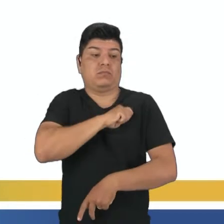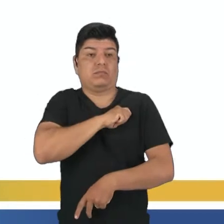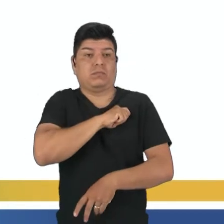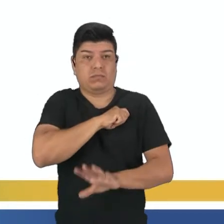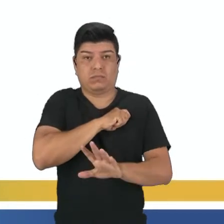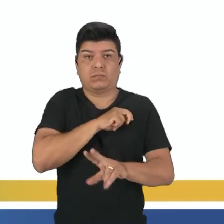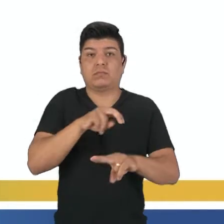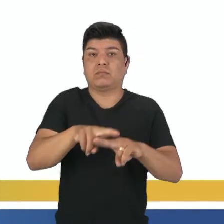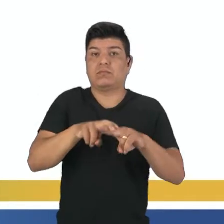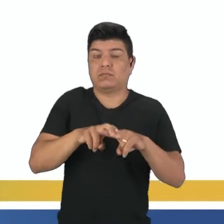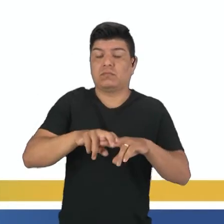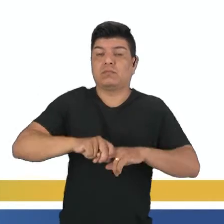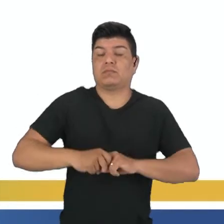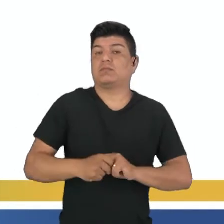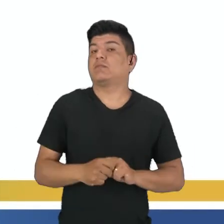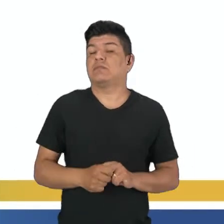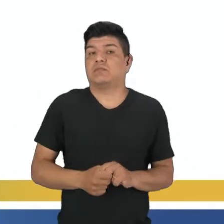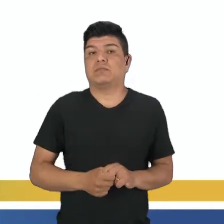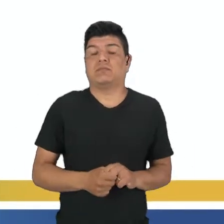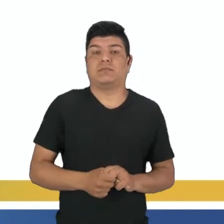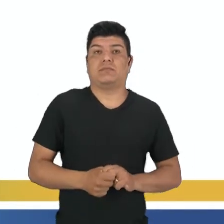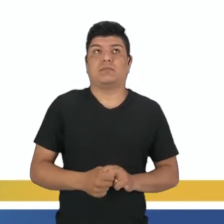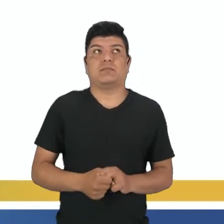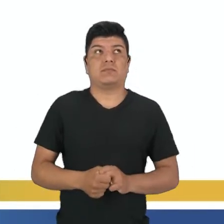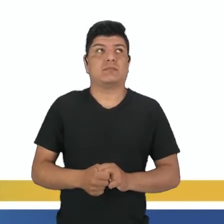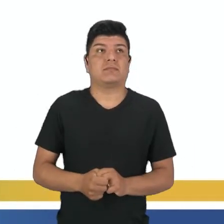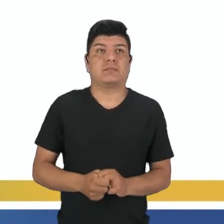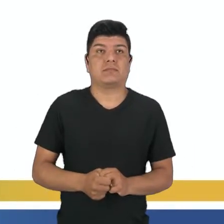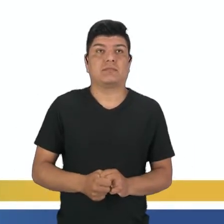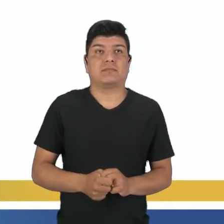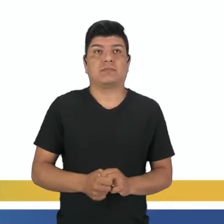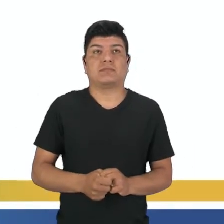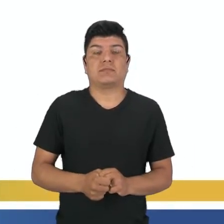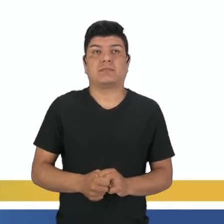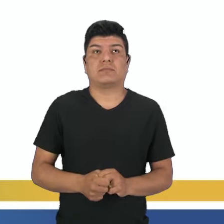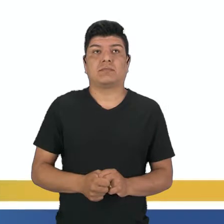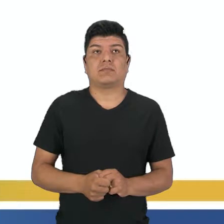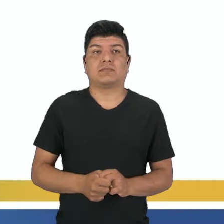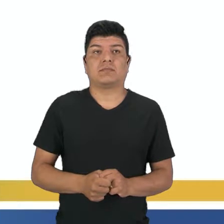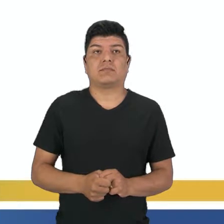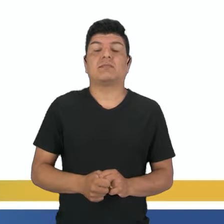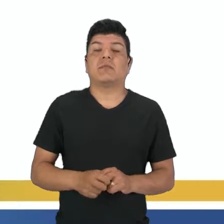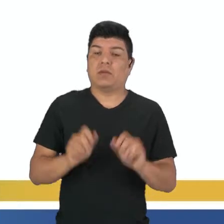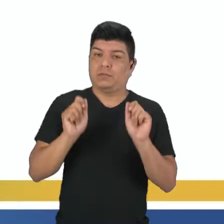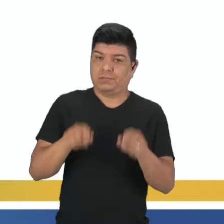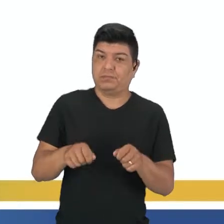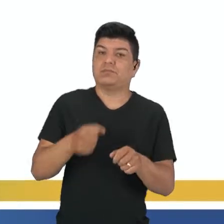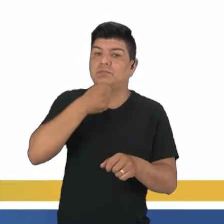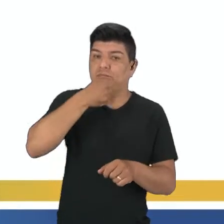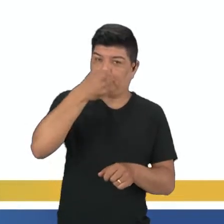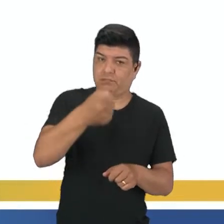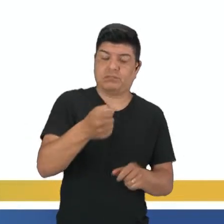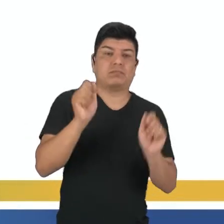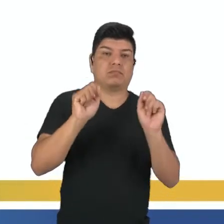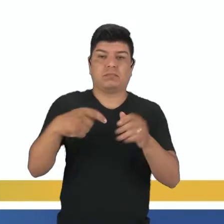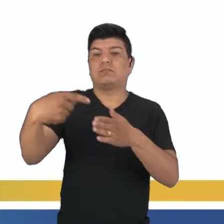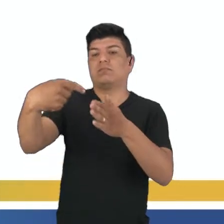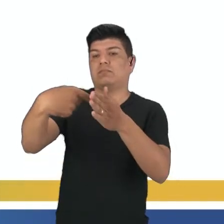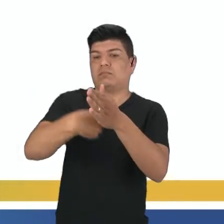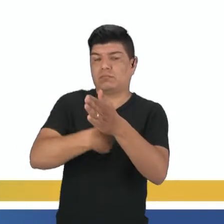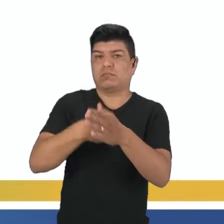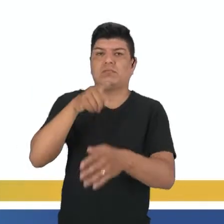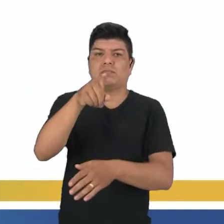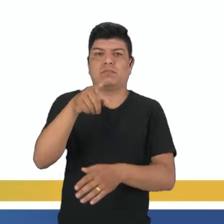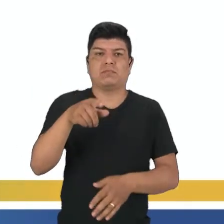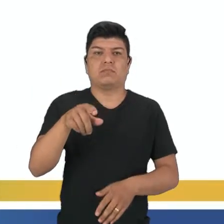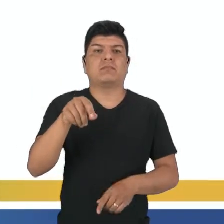por supuesto, pergunta-me, né? Sim, claro, pode fazer a entrevista, me pergunta. Reportero le disse, ¿le gusta